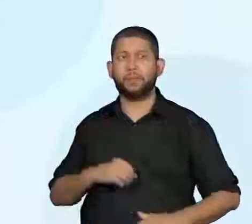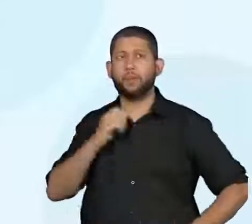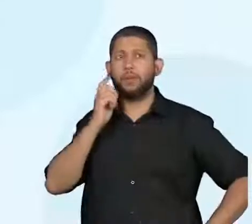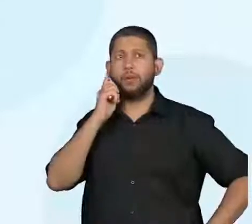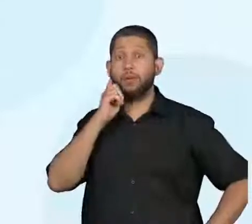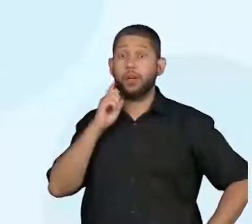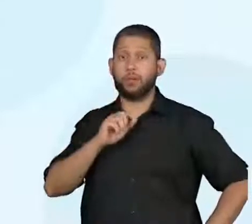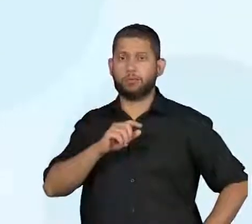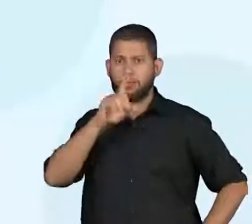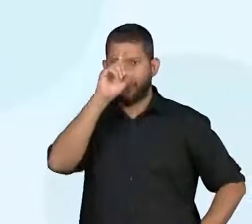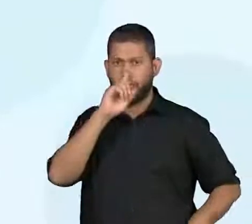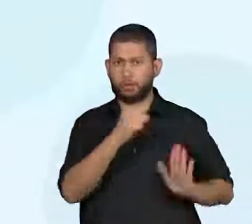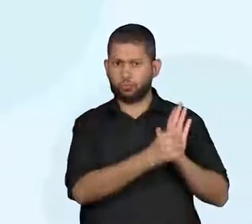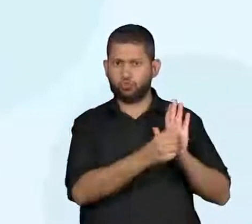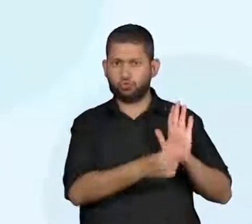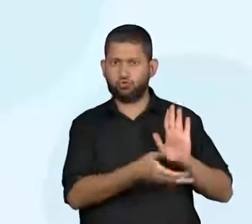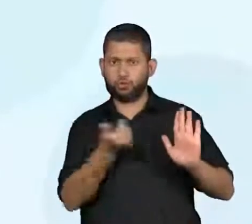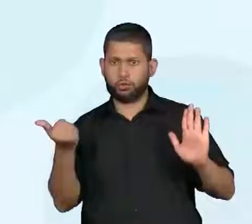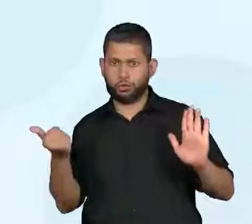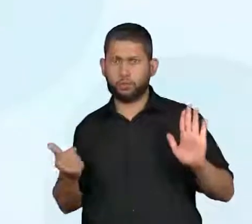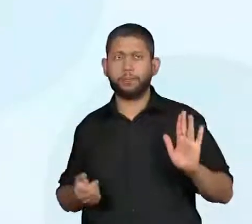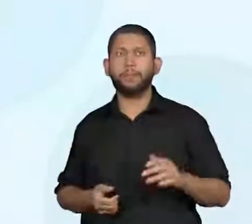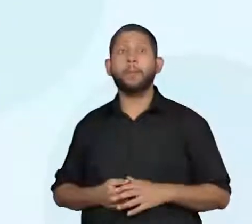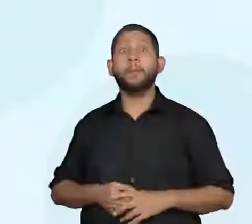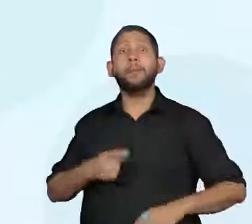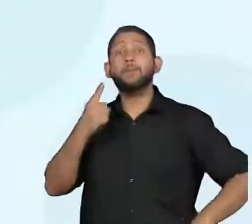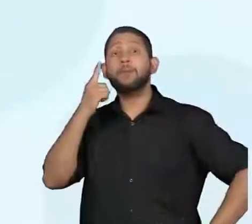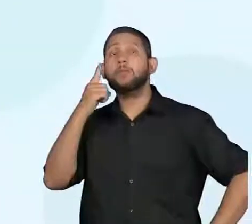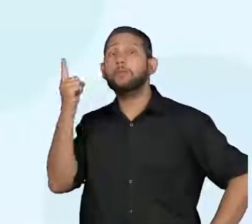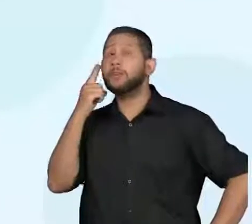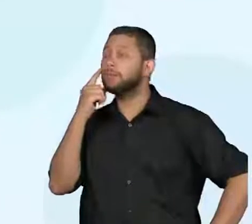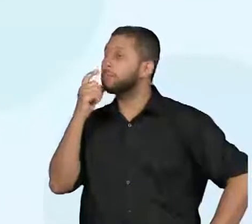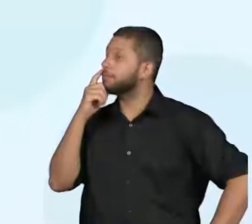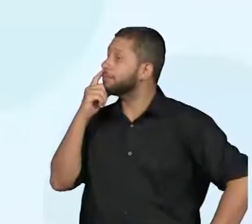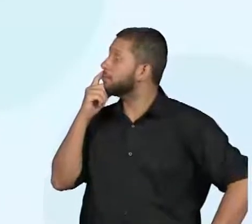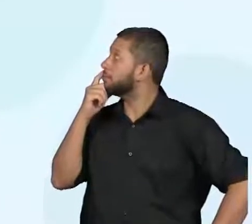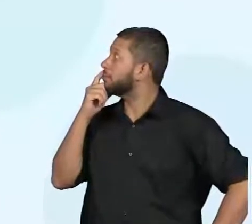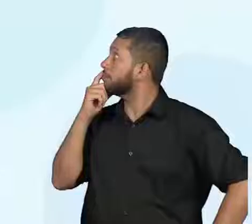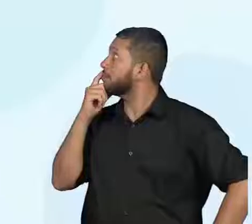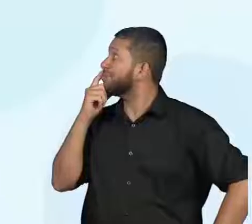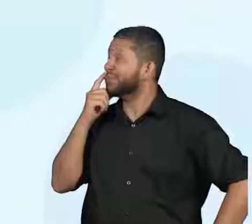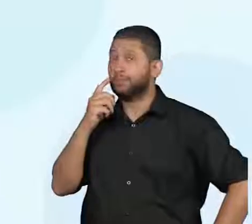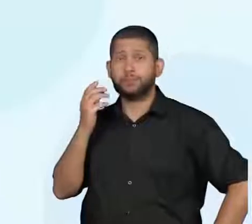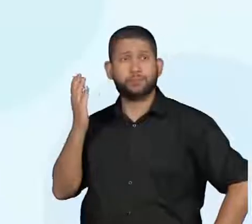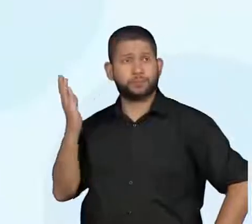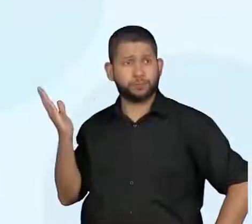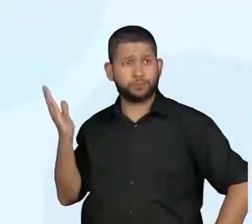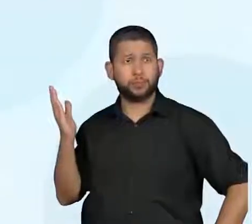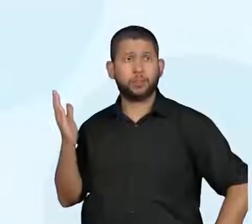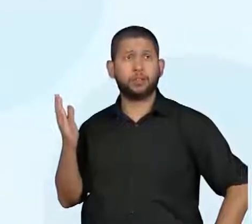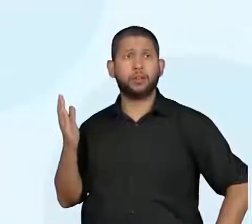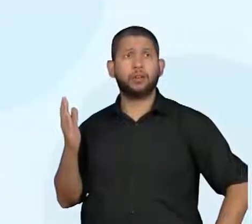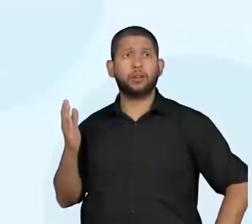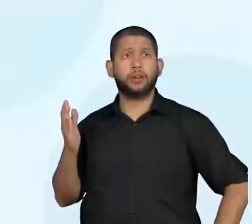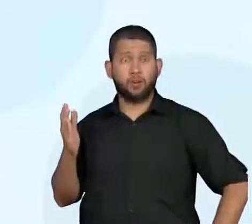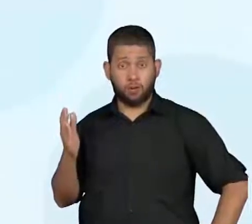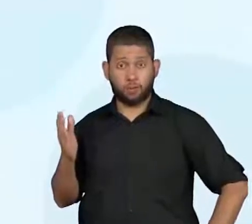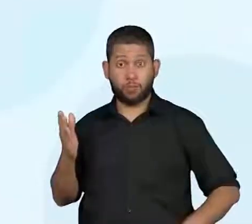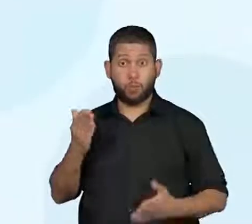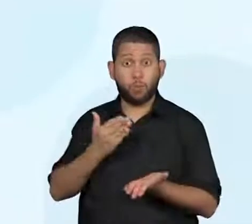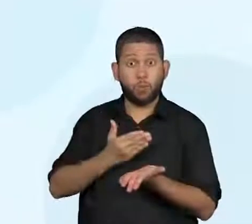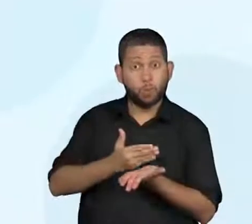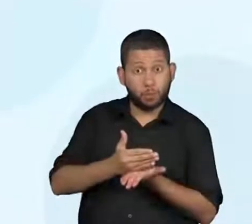os grifos. Olha o que eu vou chamar a atenção de vocês. Aqui eu faço como